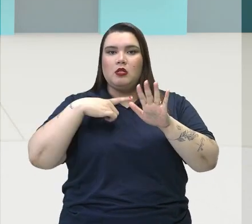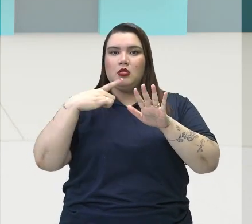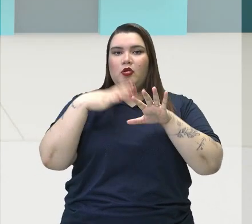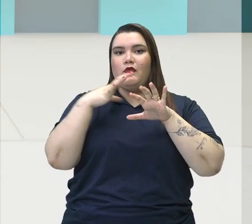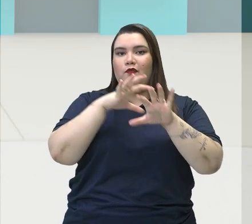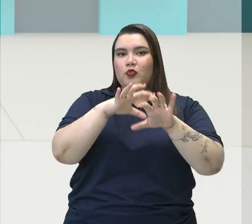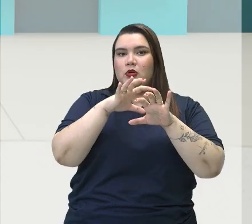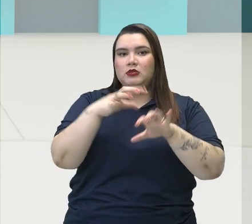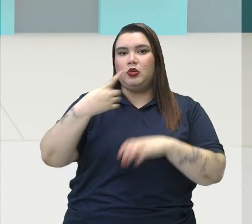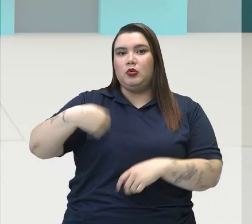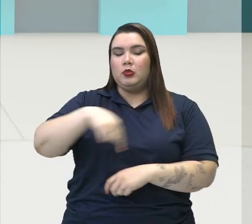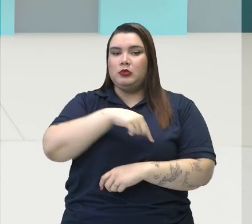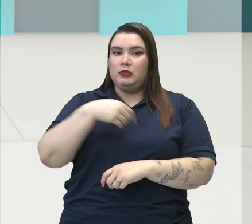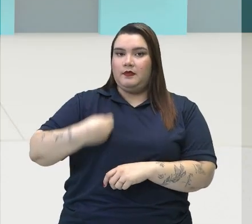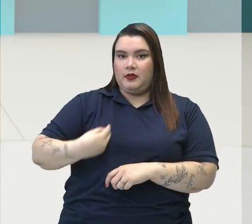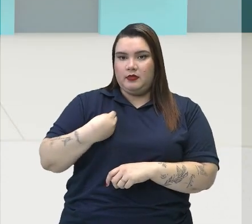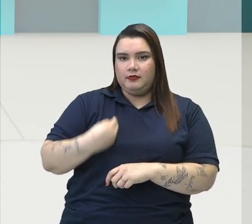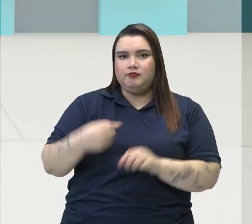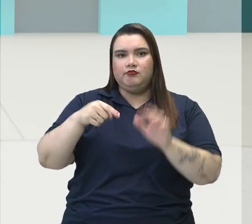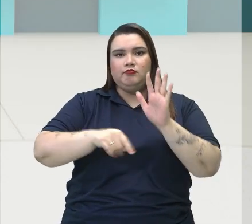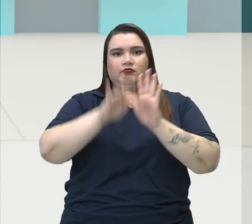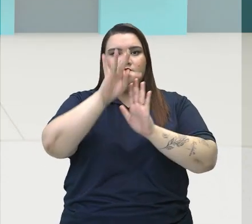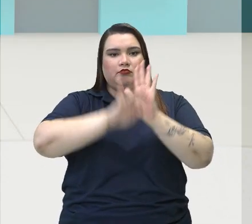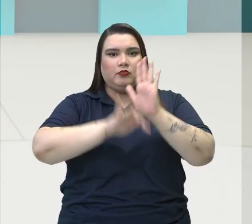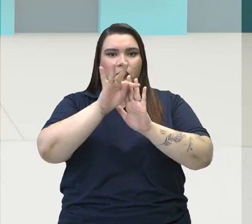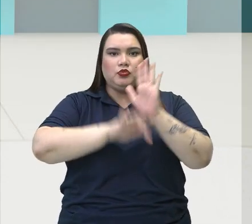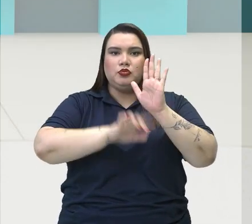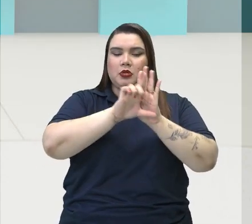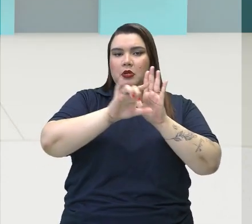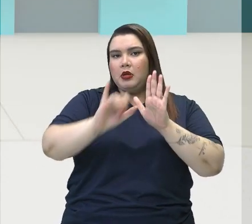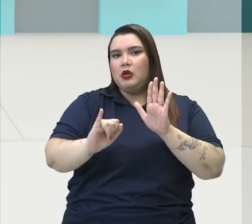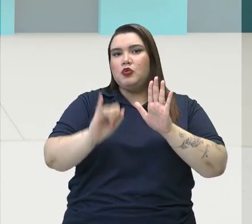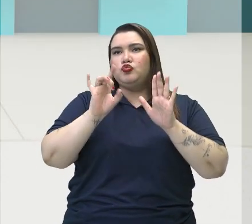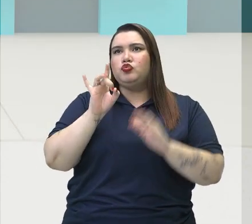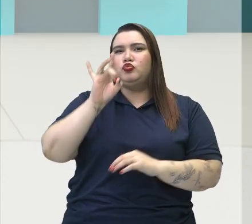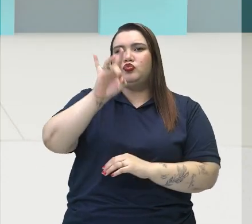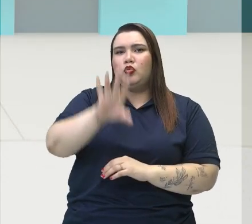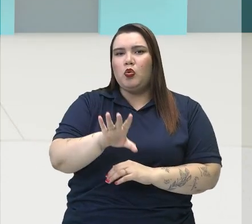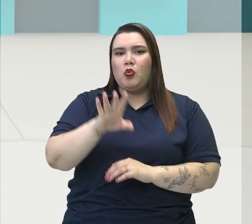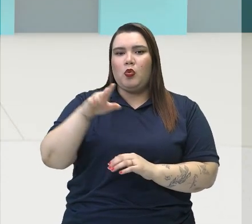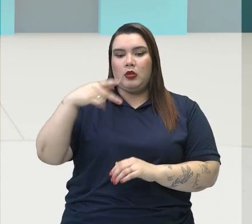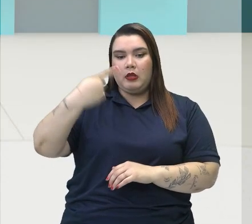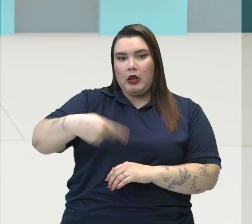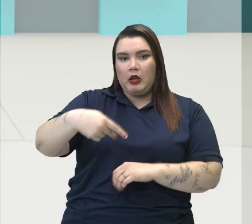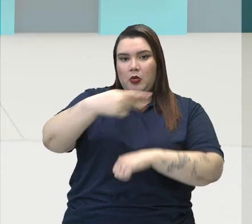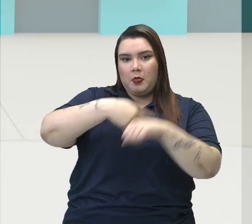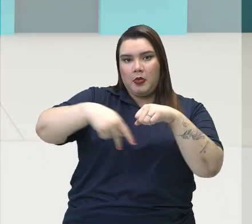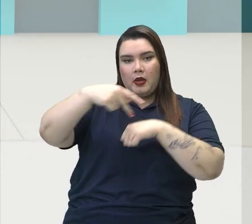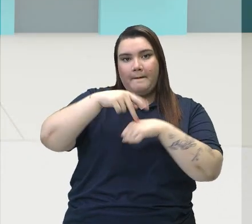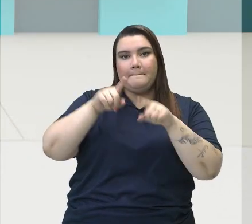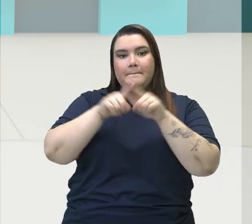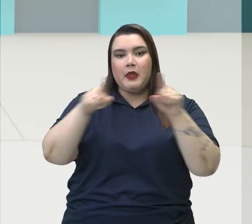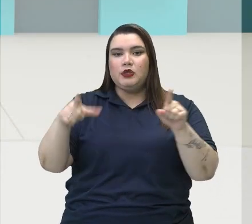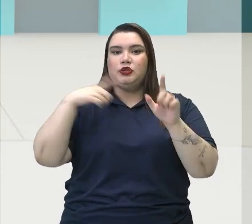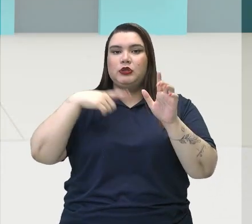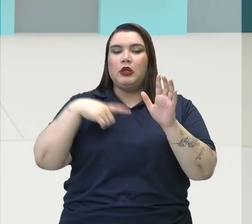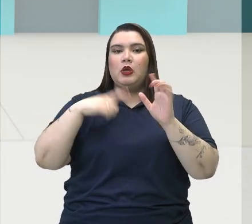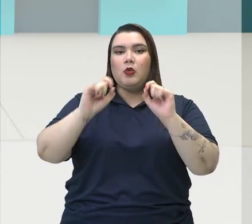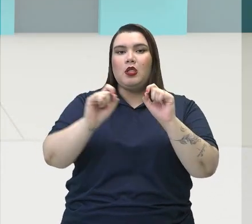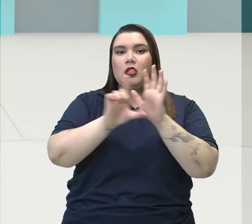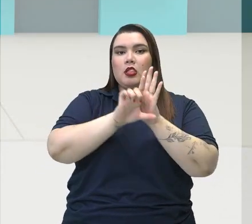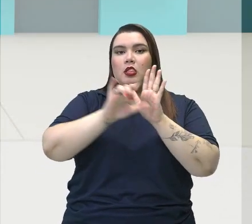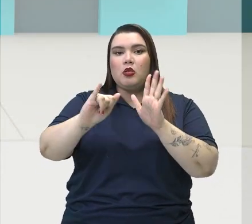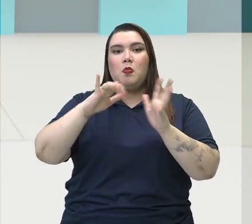nossa realidade, tá? Esses textos legais, eles não são somente do nosso país, mas há leis internacionais